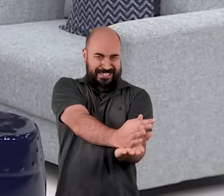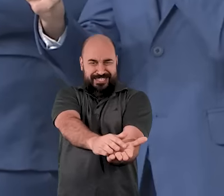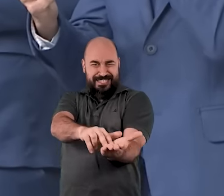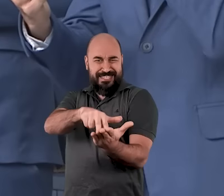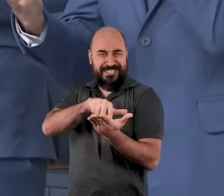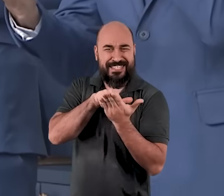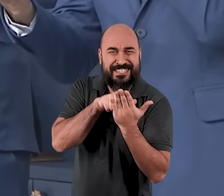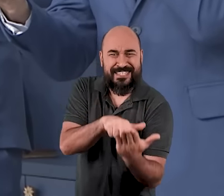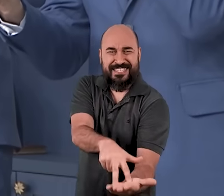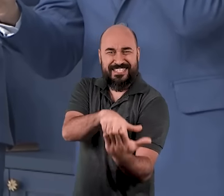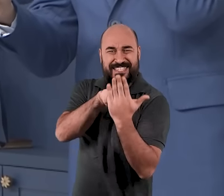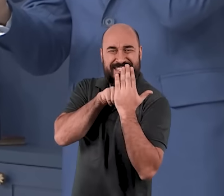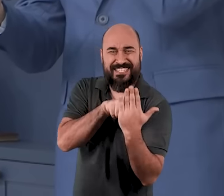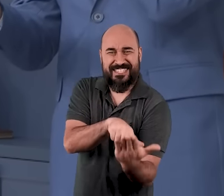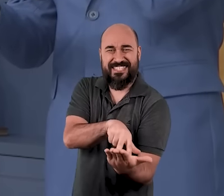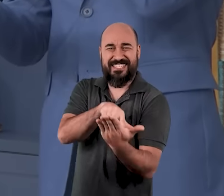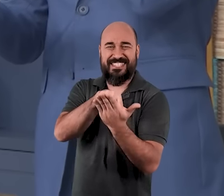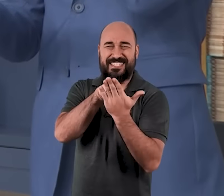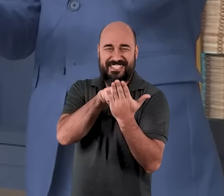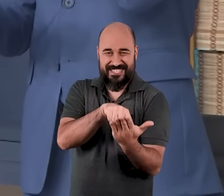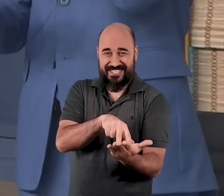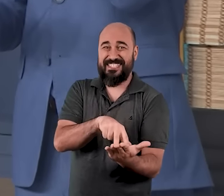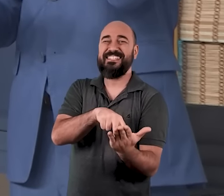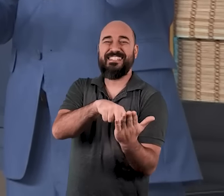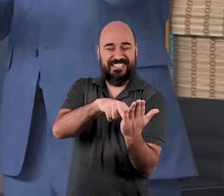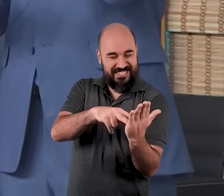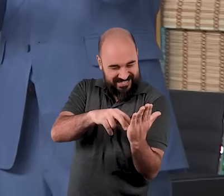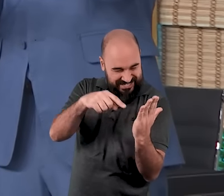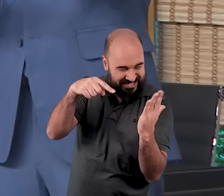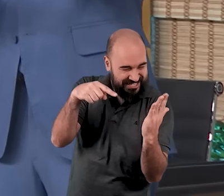segura na divina